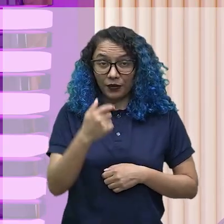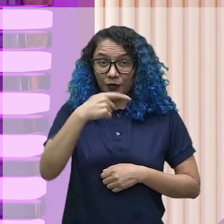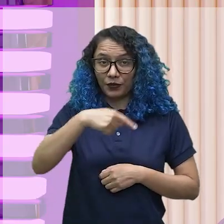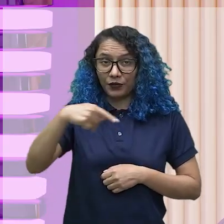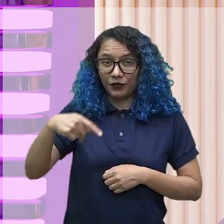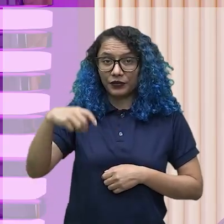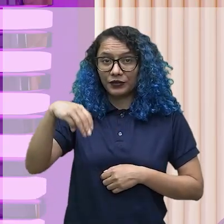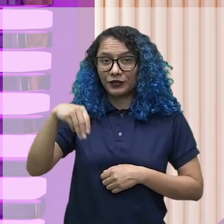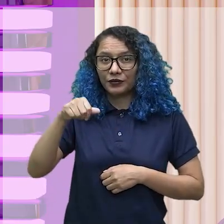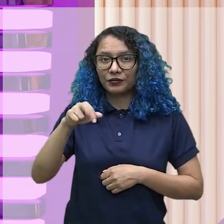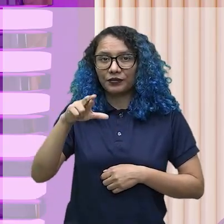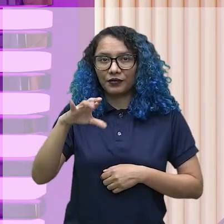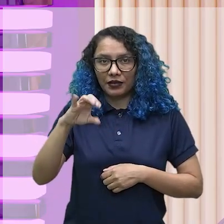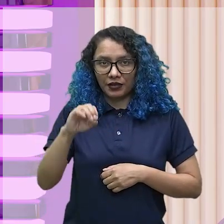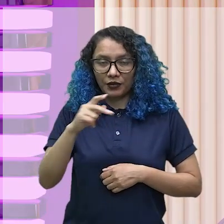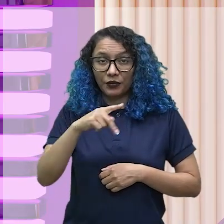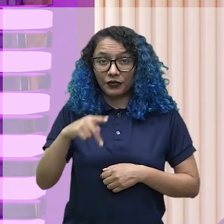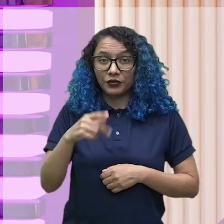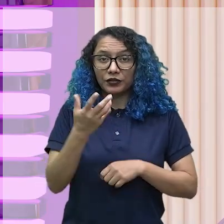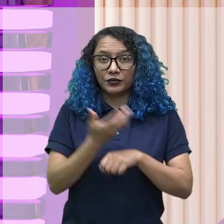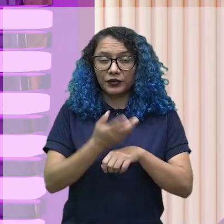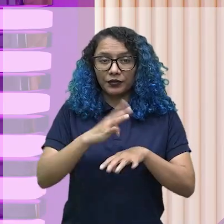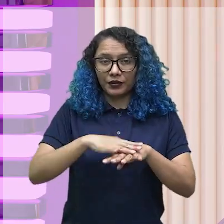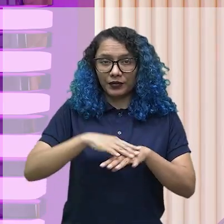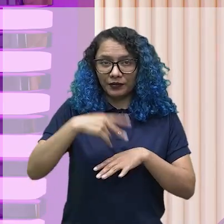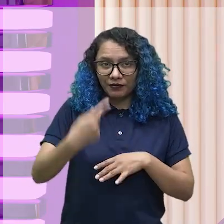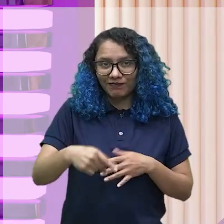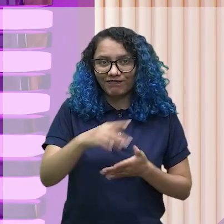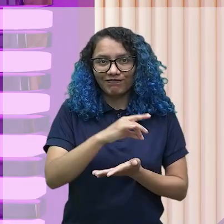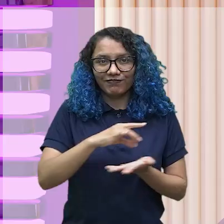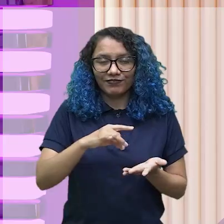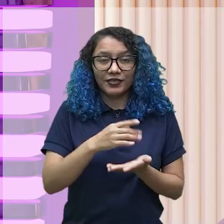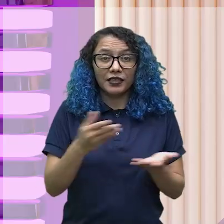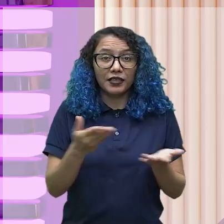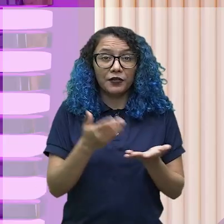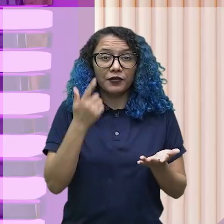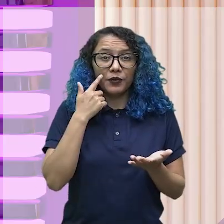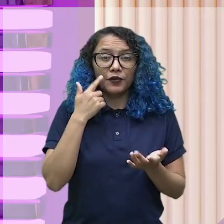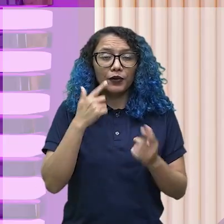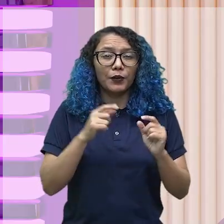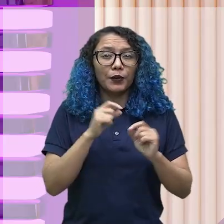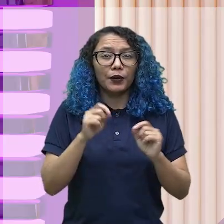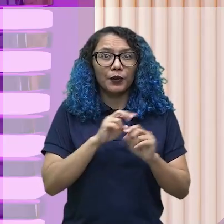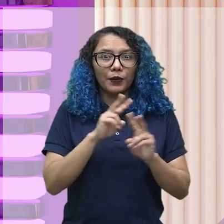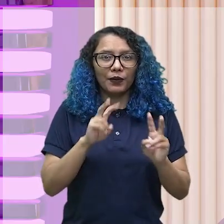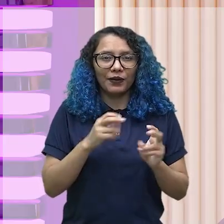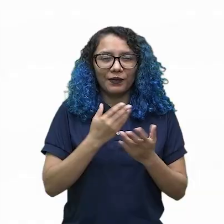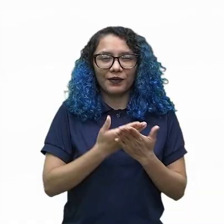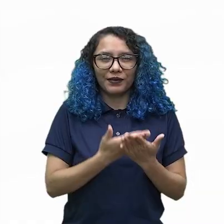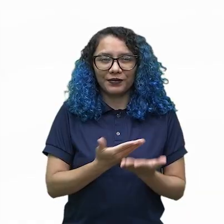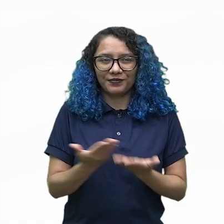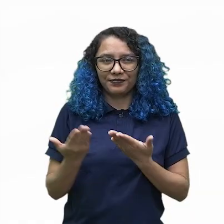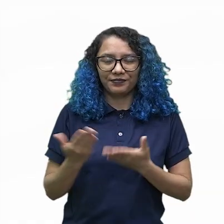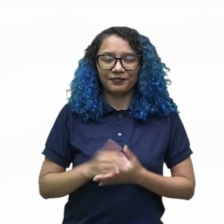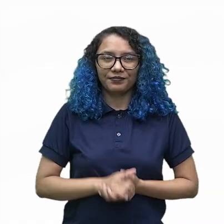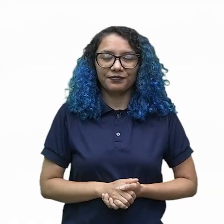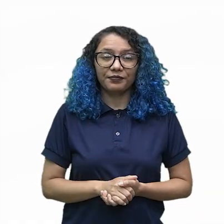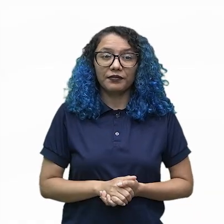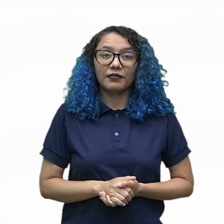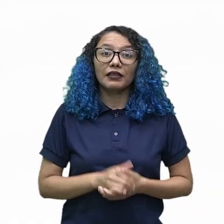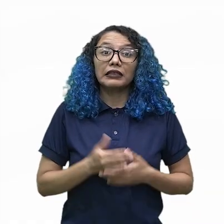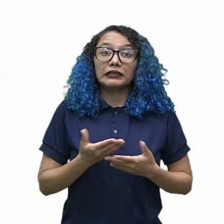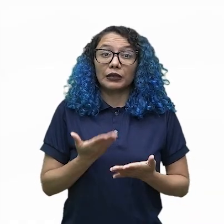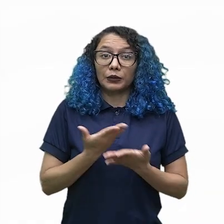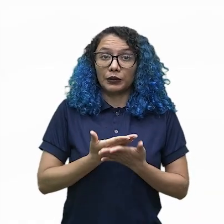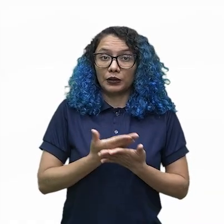professor Mário André, professor de matemática do Centro de Mídias, e juntamente comigo agora vamos verificar o assunto desta aula. Nós